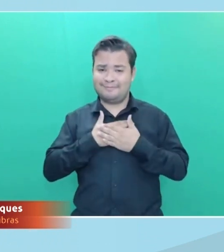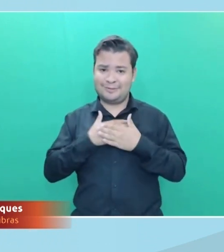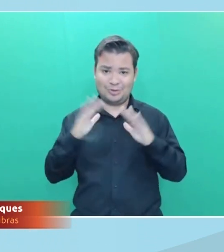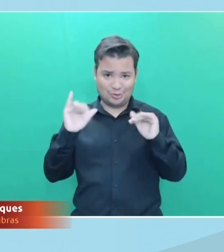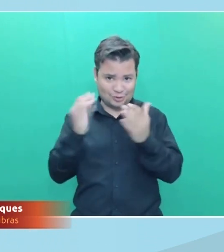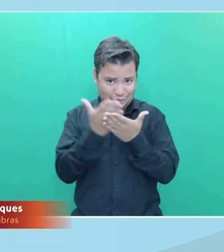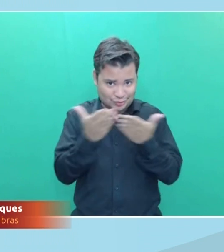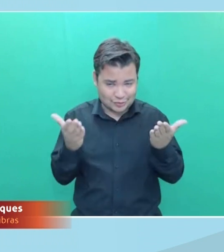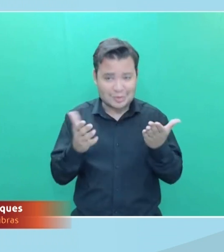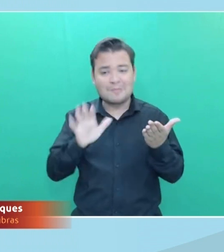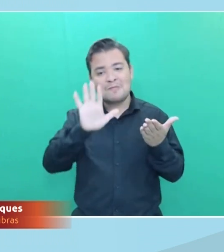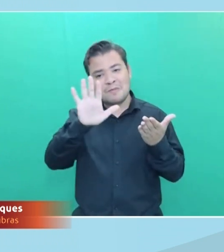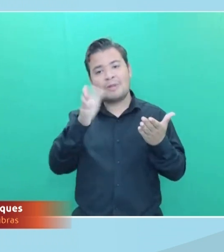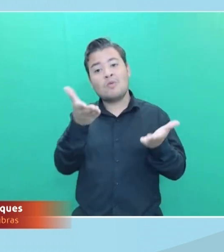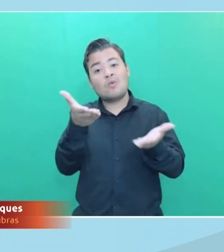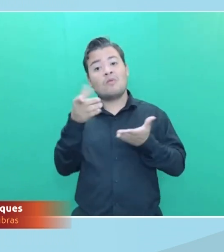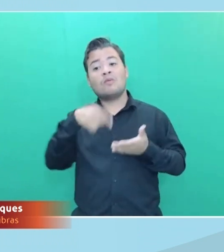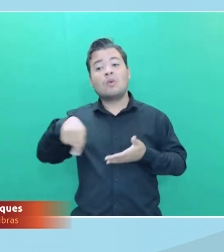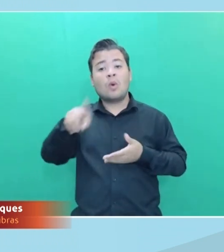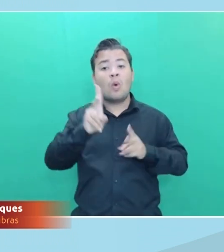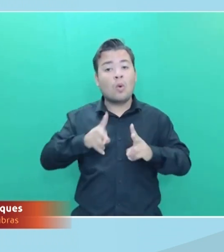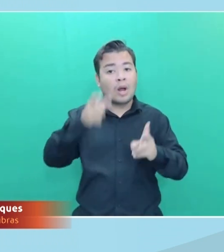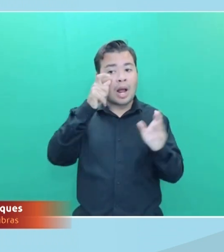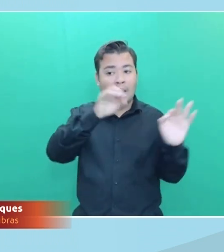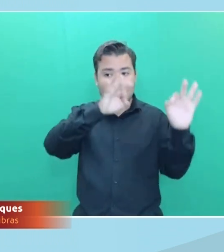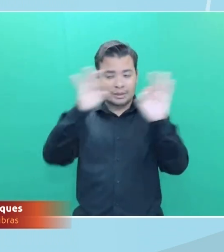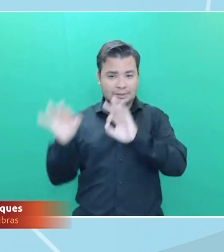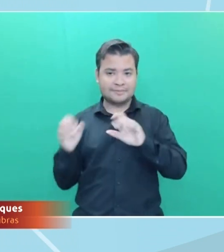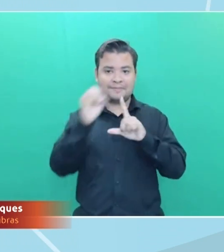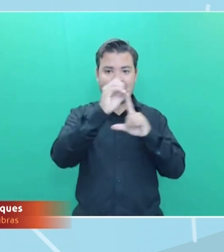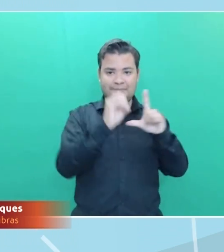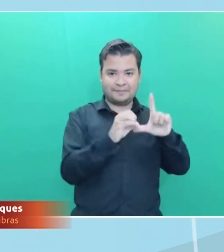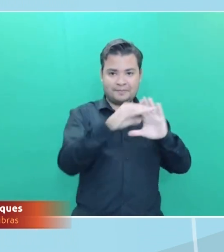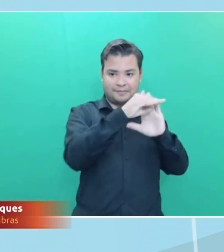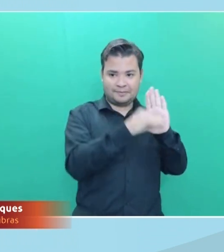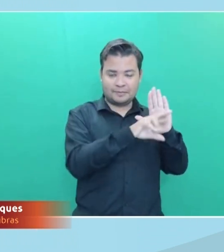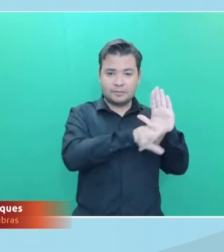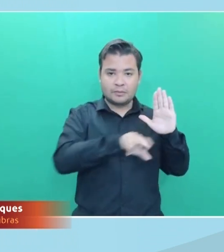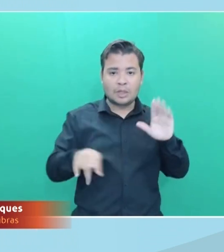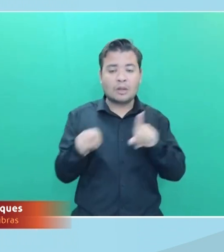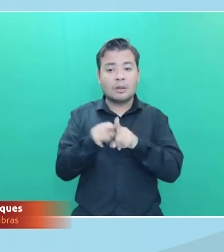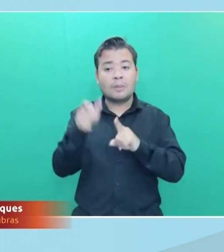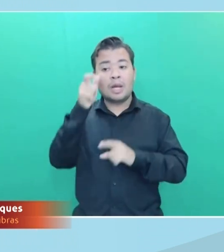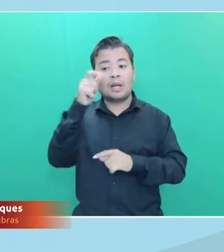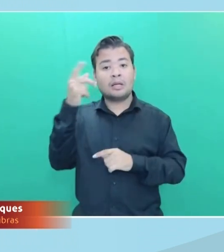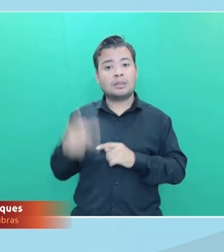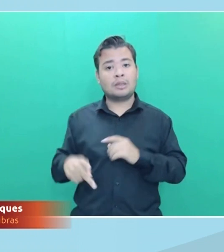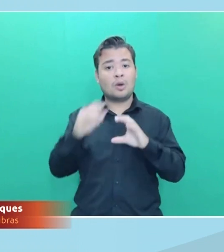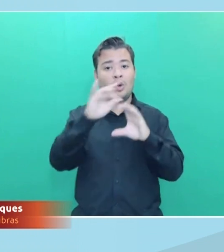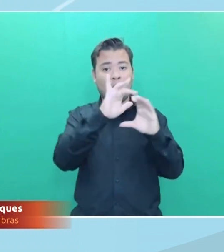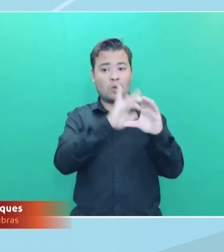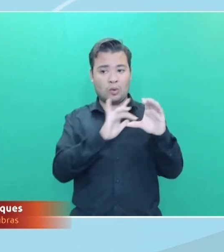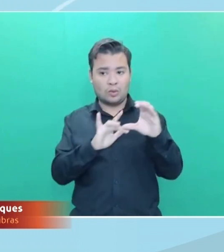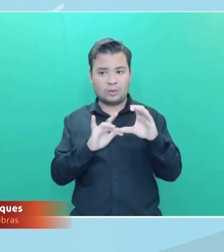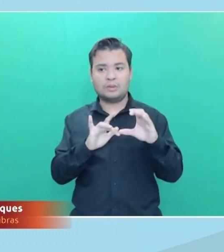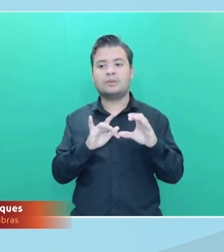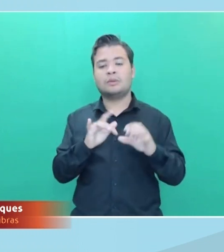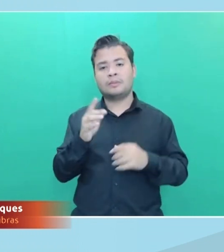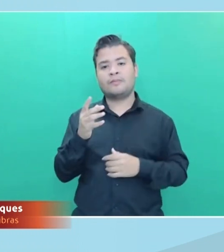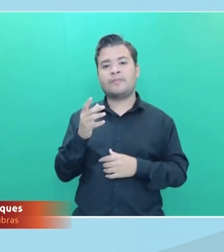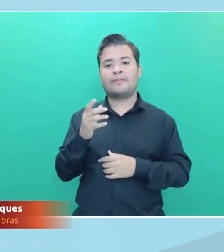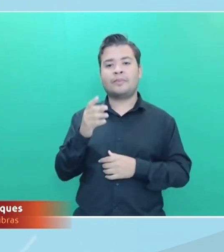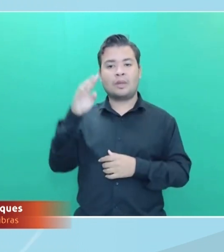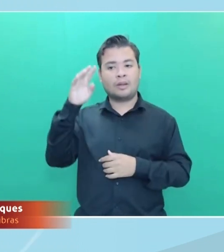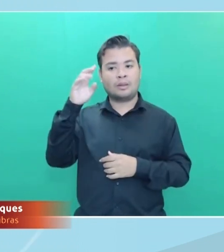a programação da TV UFG, assistir ao Conexões, toda quinta-feira, 4h30 da tarde, e no domingo, 7 horas da